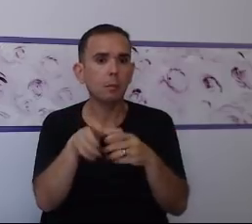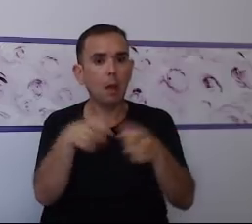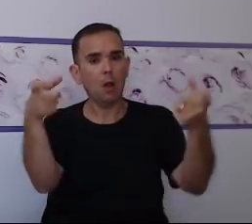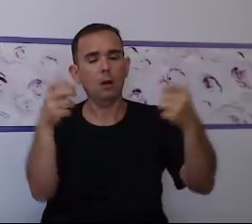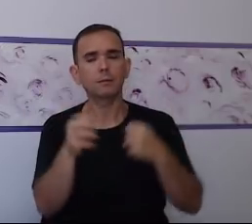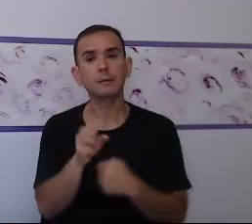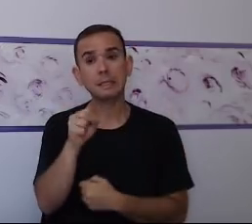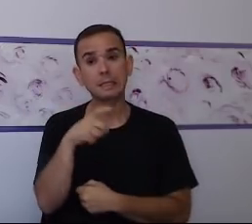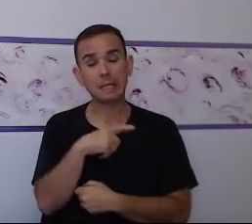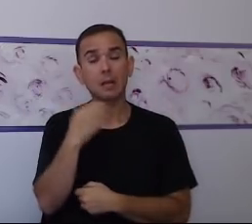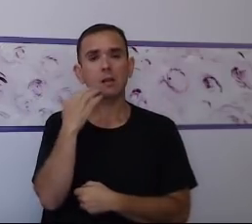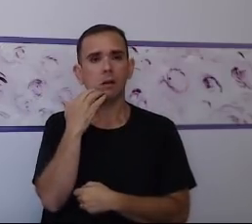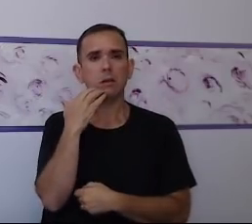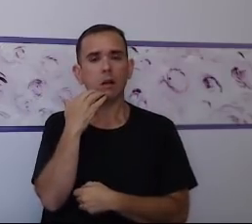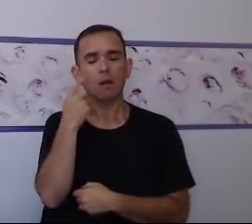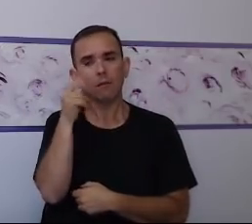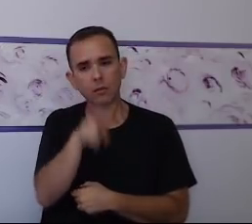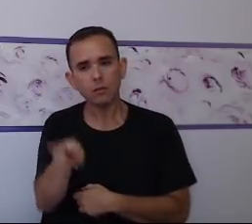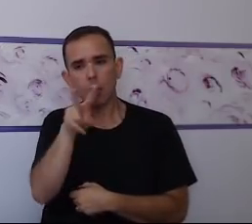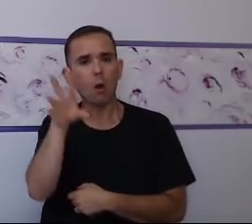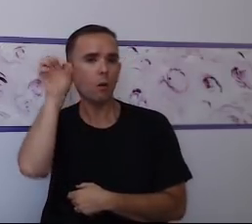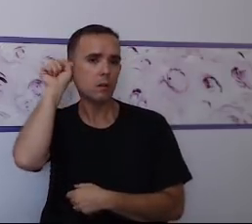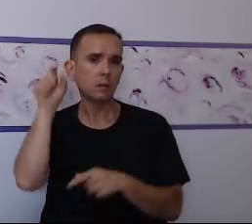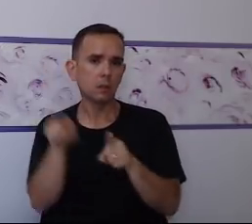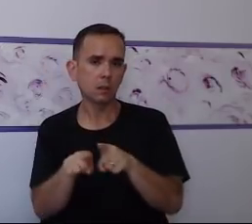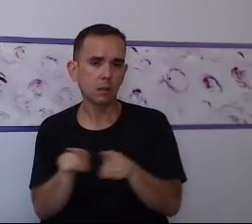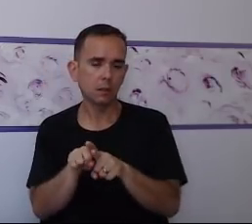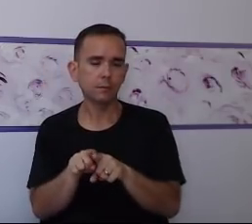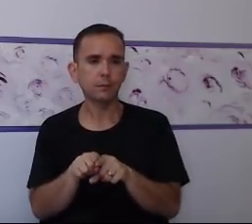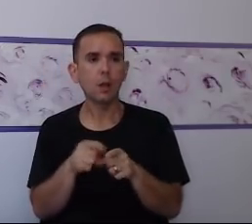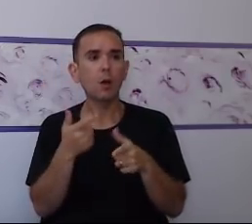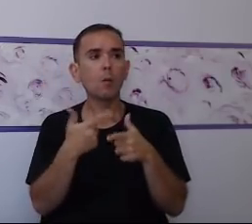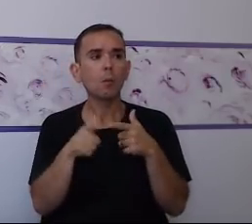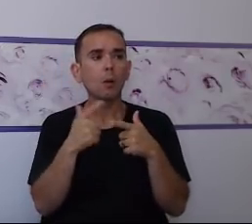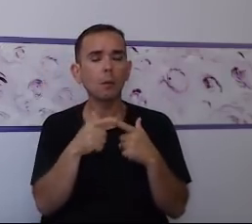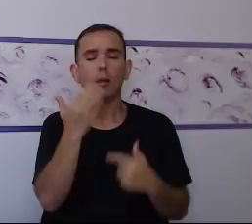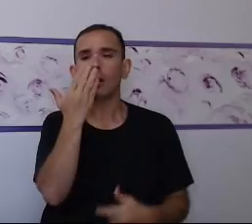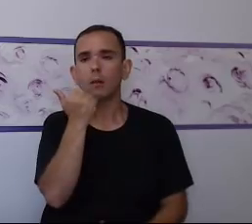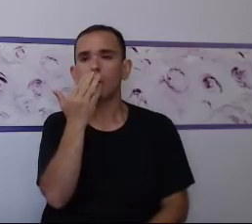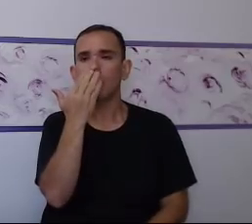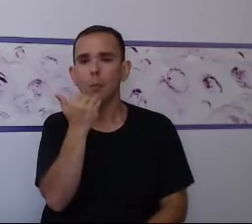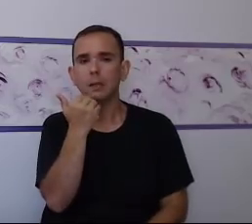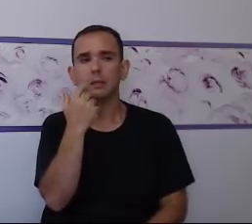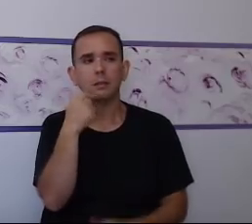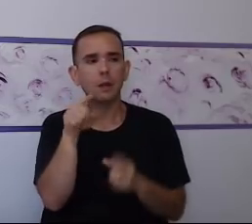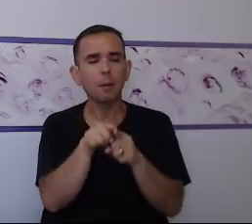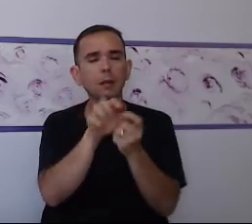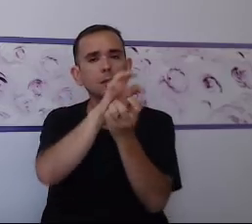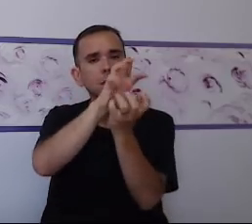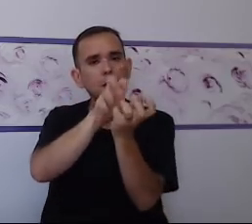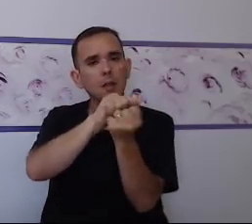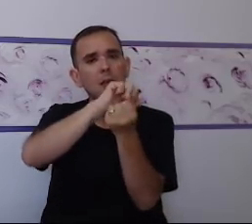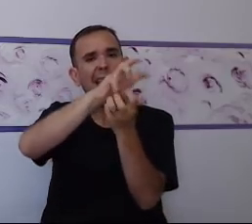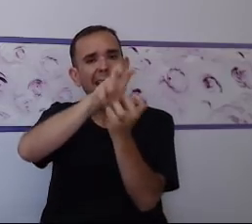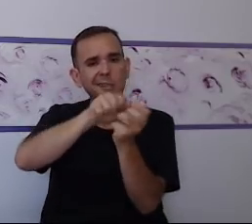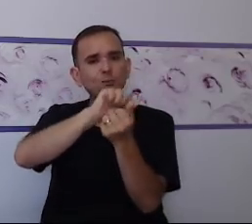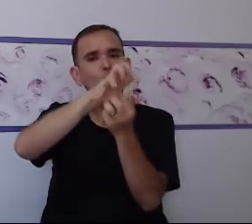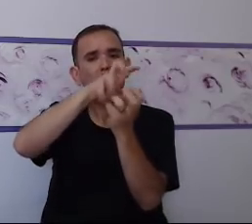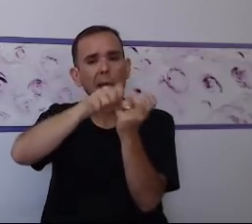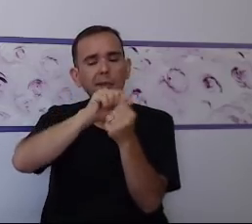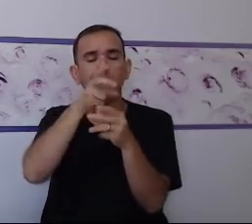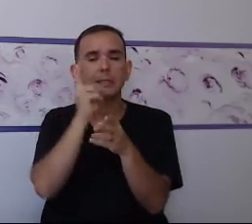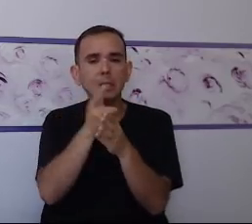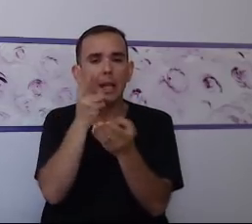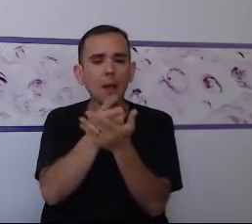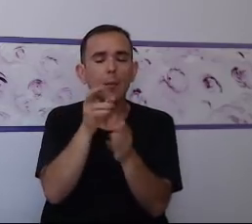ele tem esse comprometimento, tanto visual quanto auditivo, tá? Problema de deglutição, né? Da mastigação, que sempre é